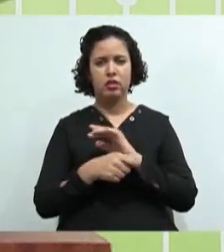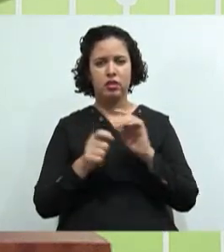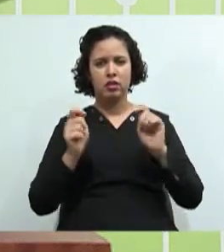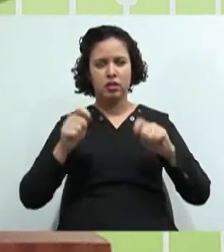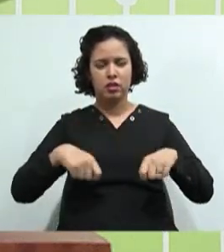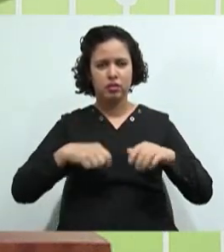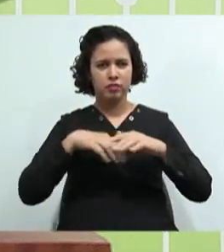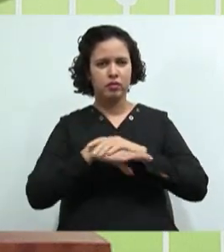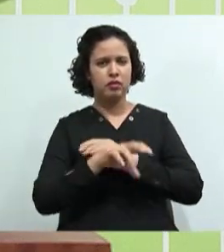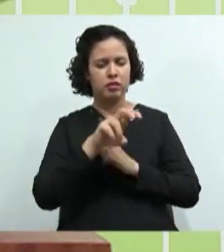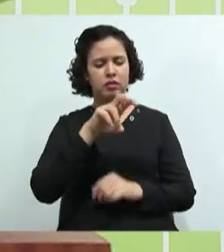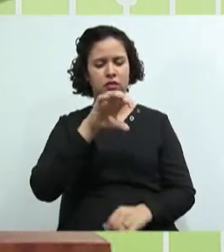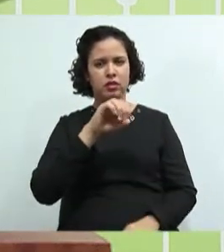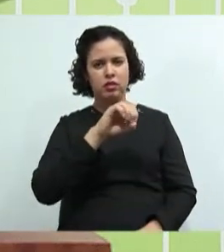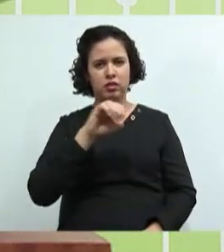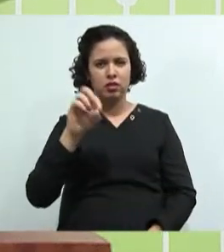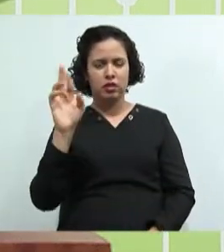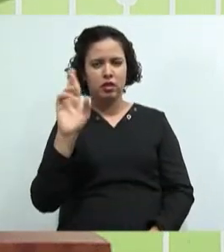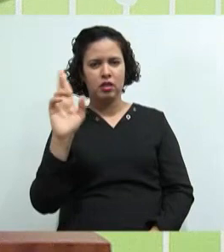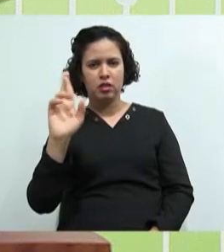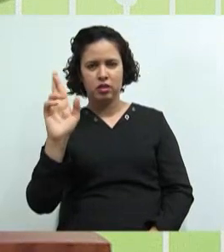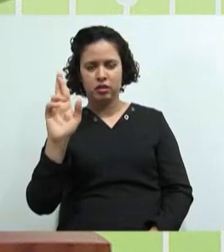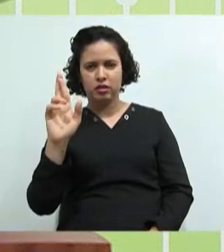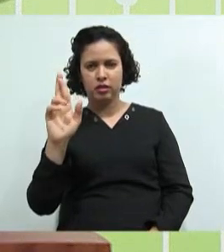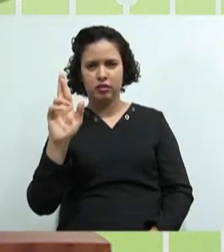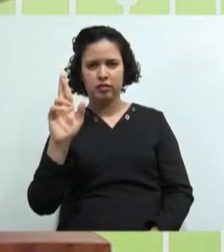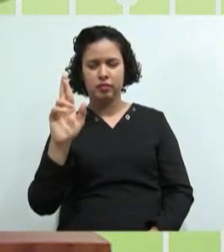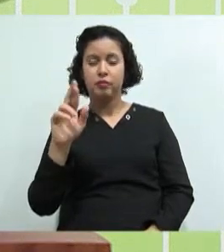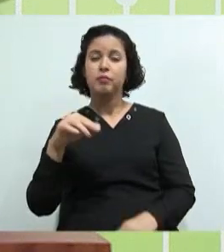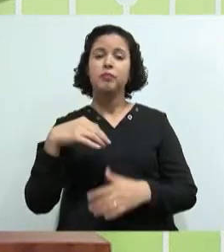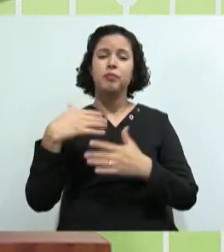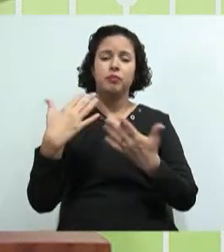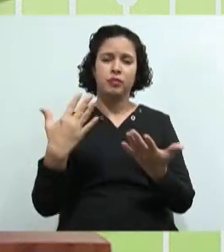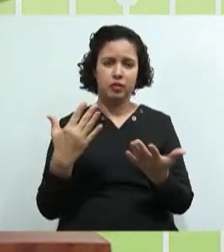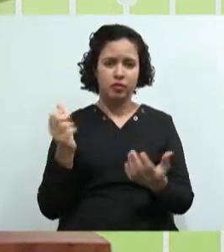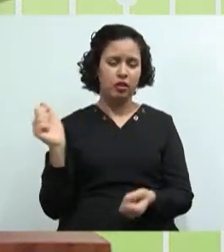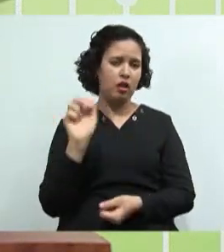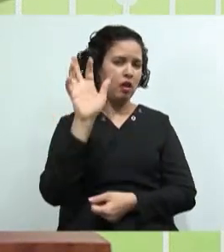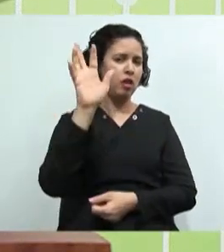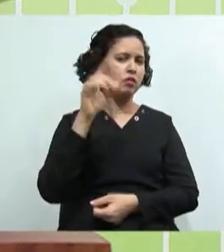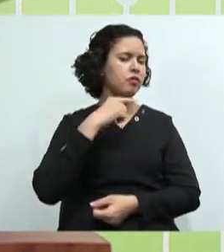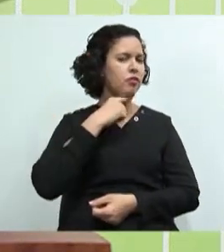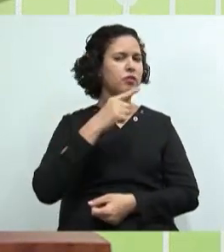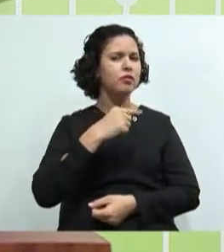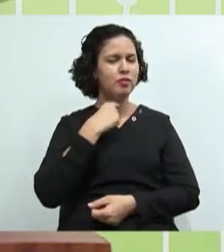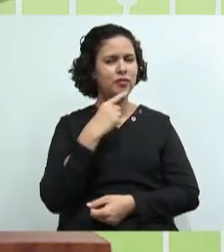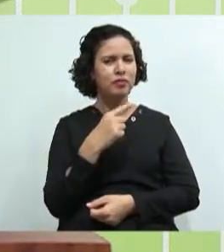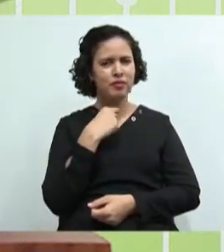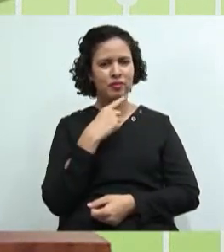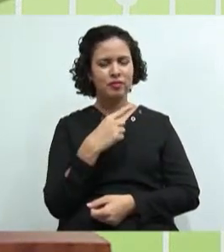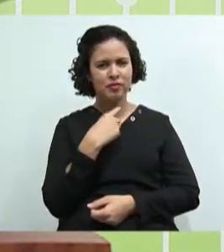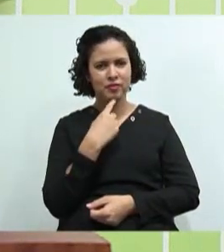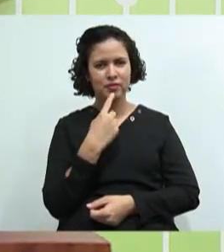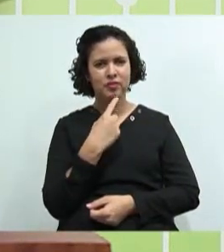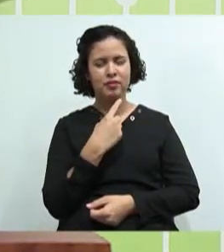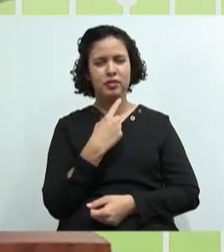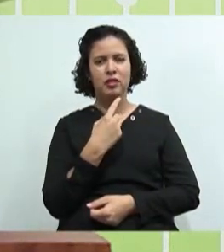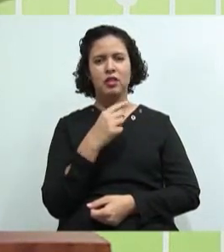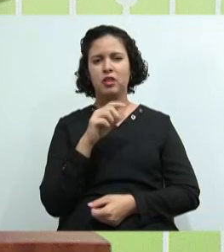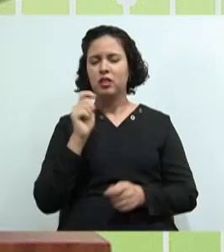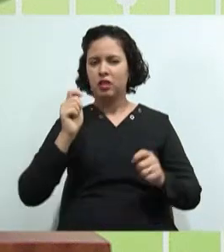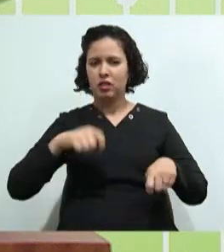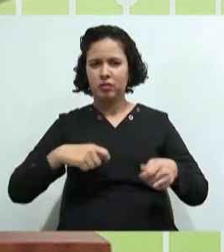aquela de miniatura, não é verdade? E para poder brincar lá, ou de controle remoto, para poder brincar ou dar para o meu filho. E eu nem tenho filho